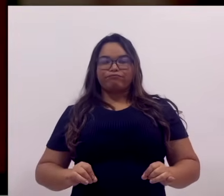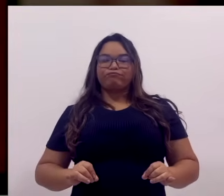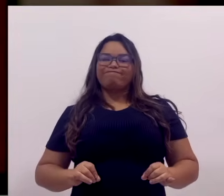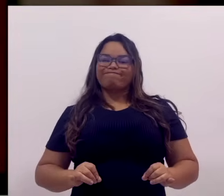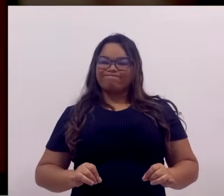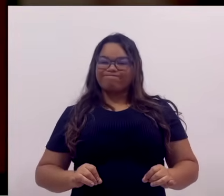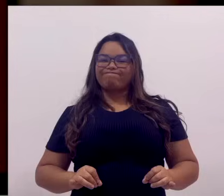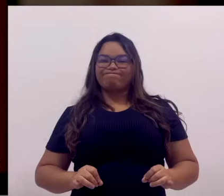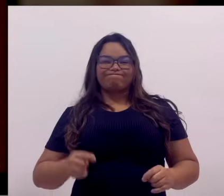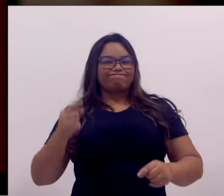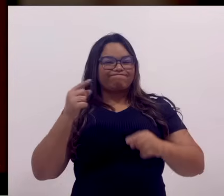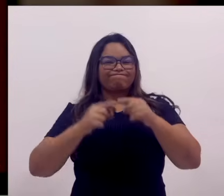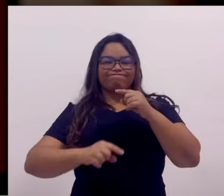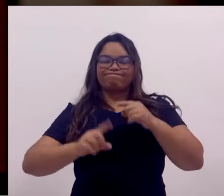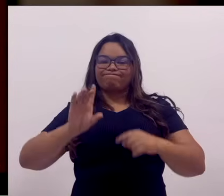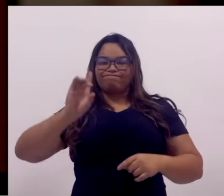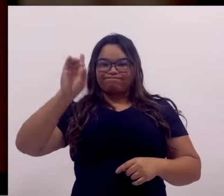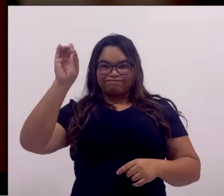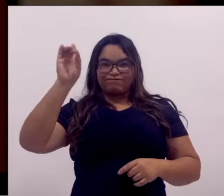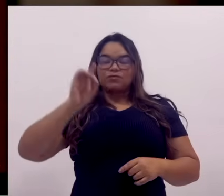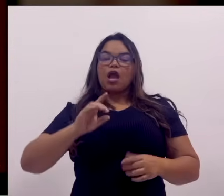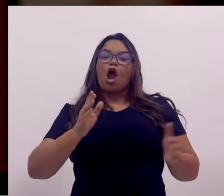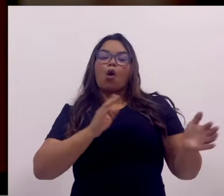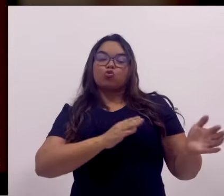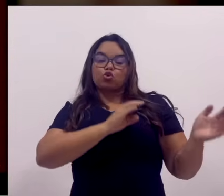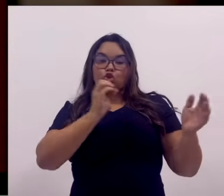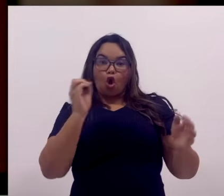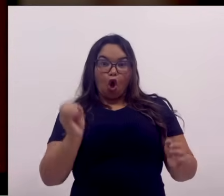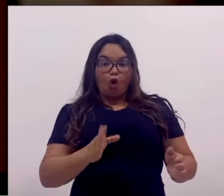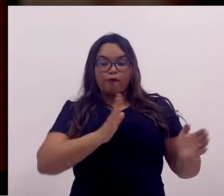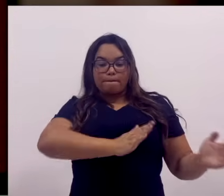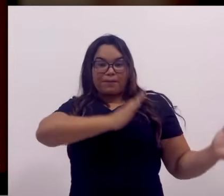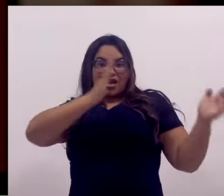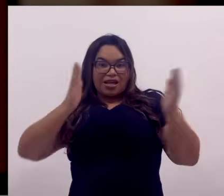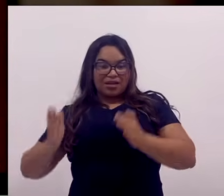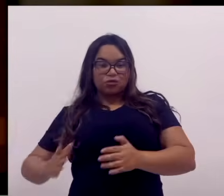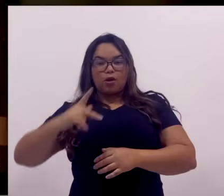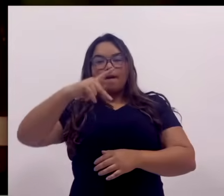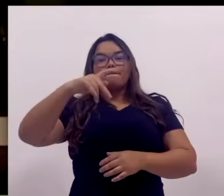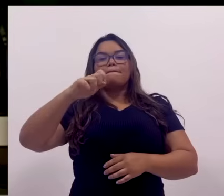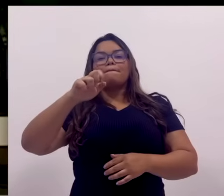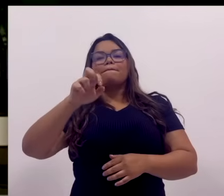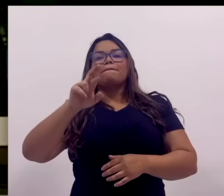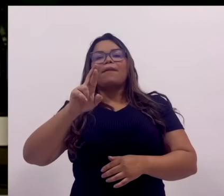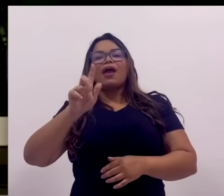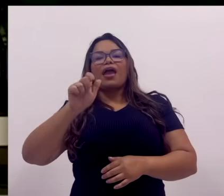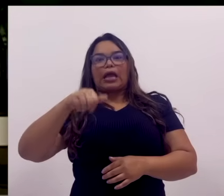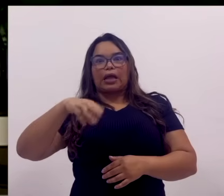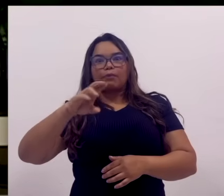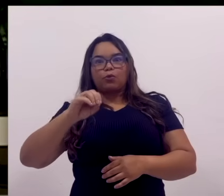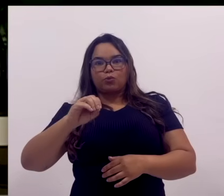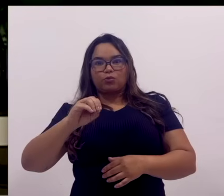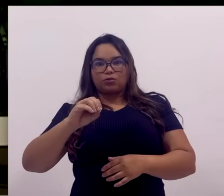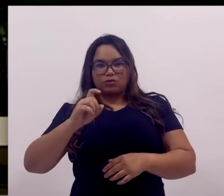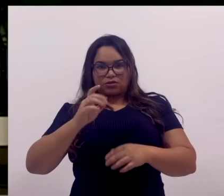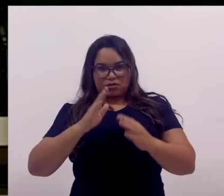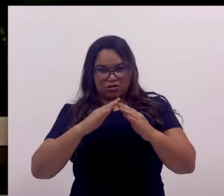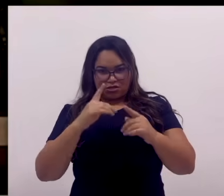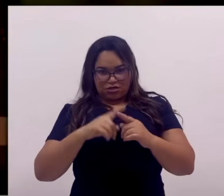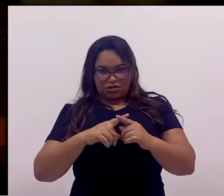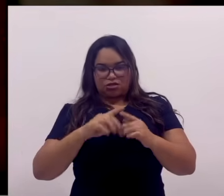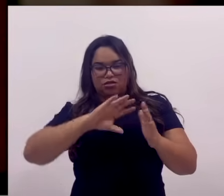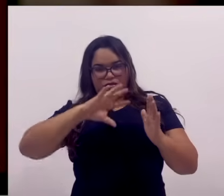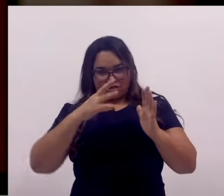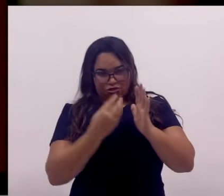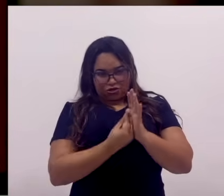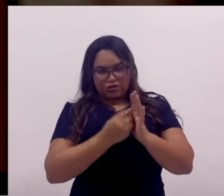De maneira que, na capital romana da província da Ásia, havia um templo a Zeus, Júpiter, também a Esculápio, o deus